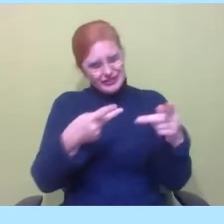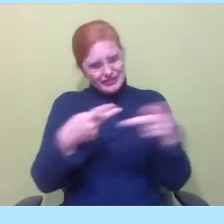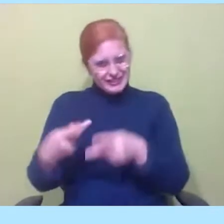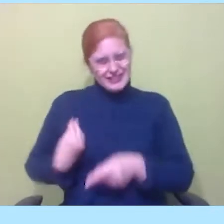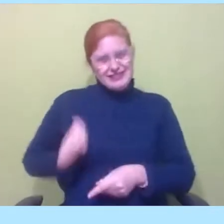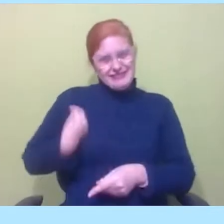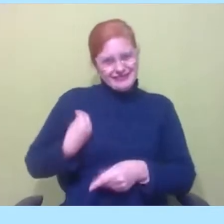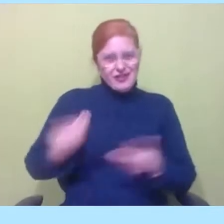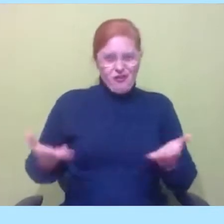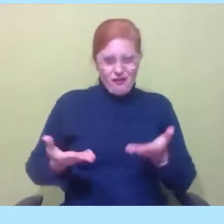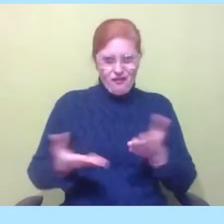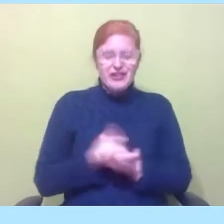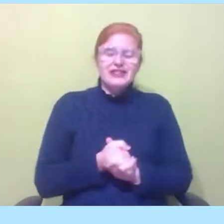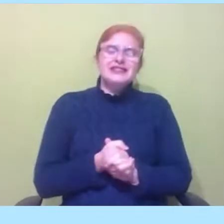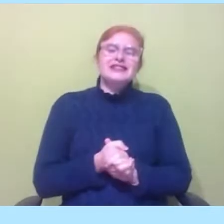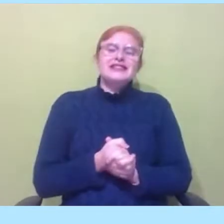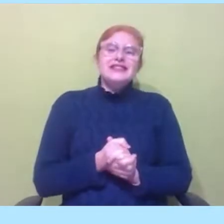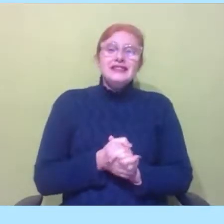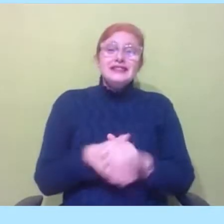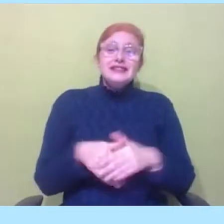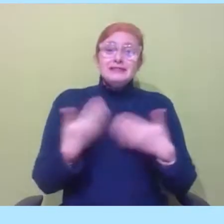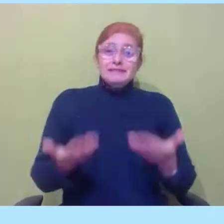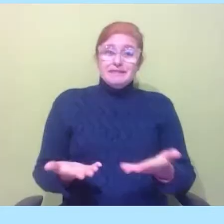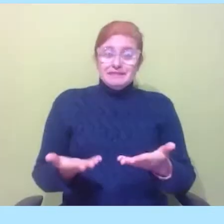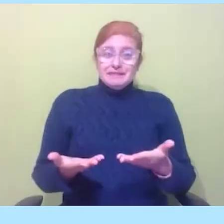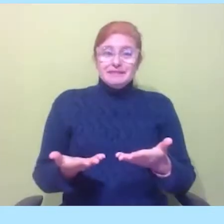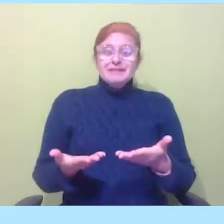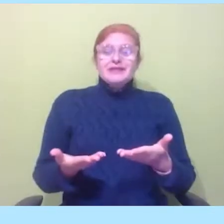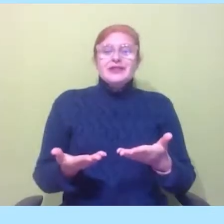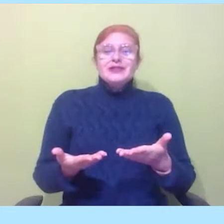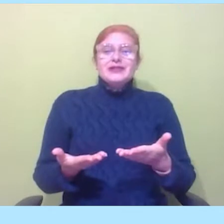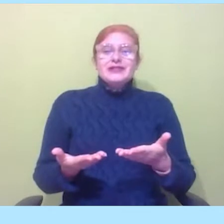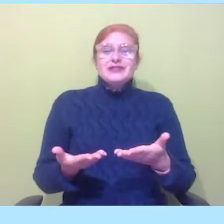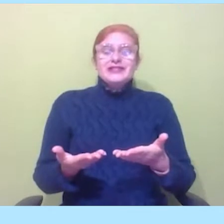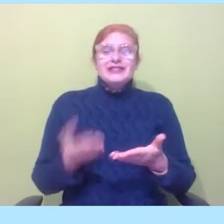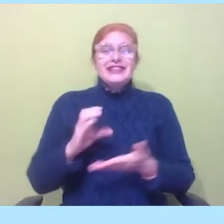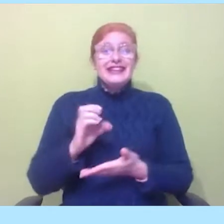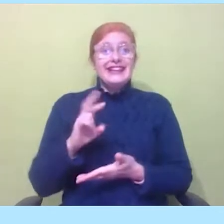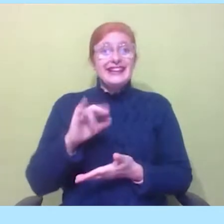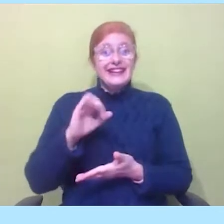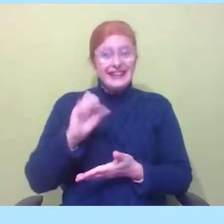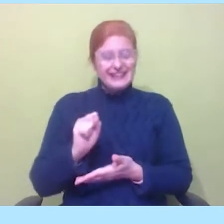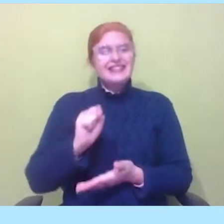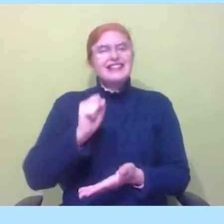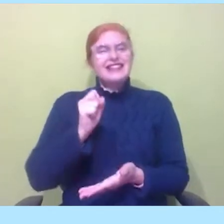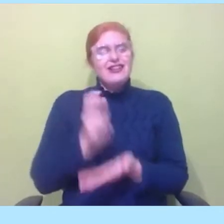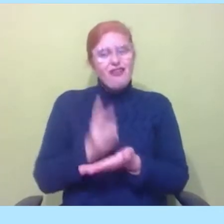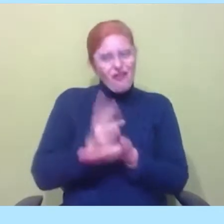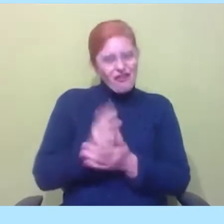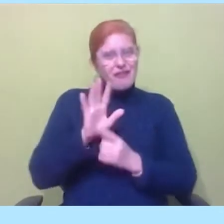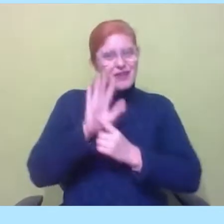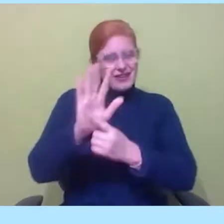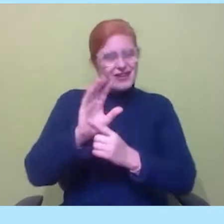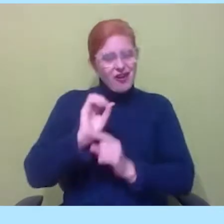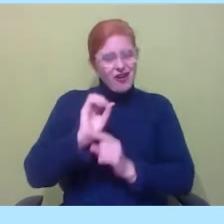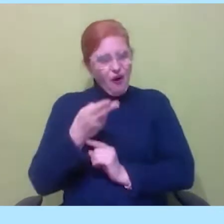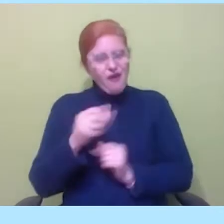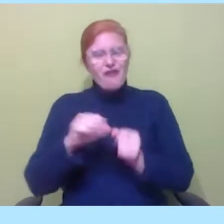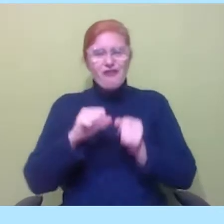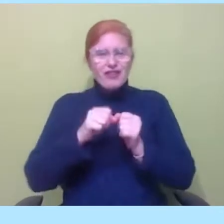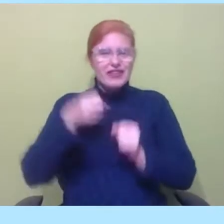Bom, só para eu saber, Cris, eu continuo com a apresentação ou você vai fazer a